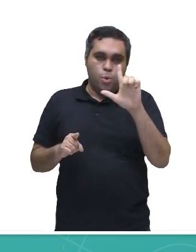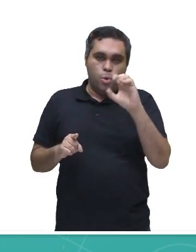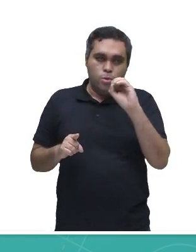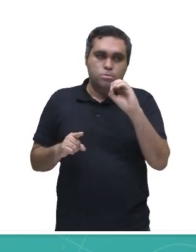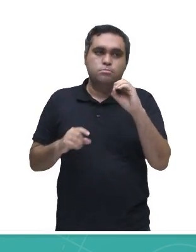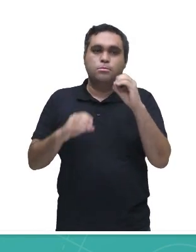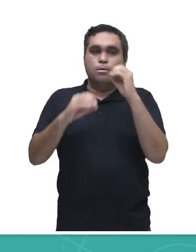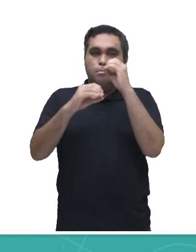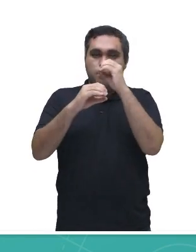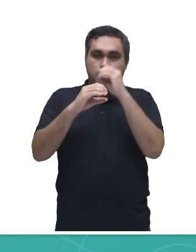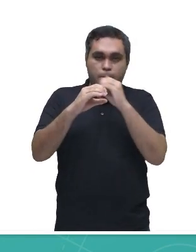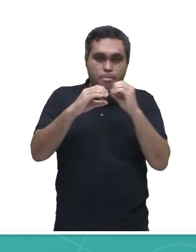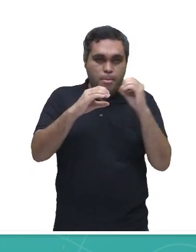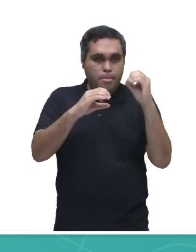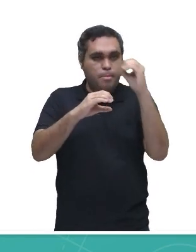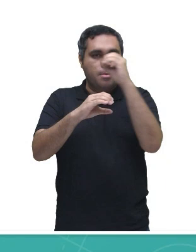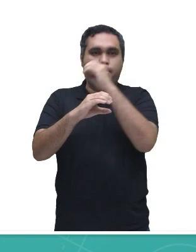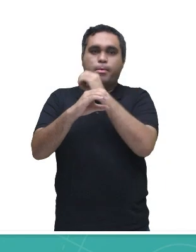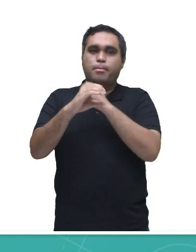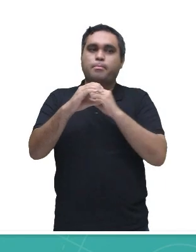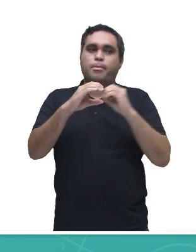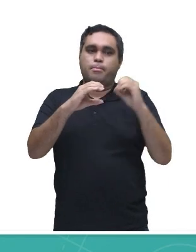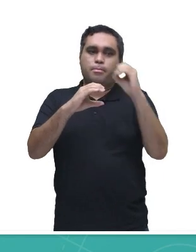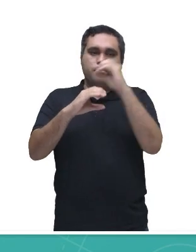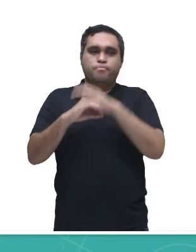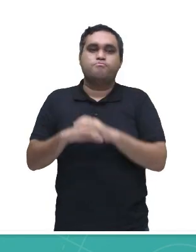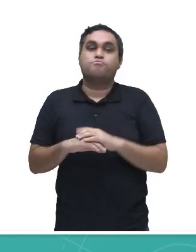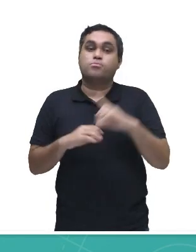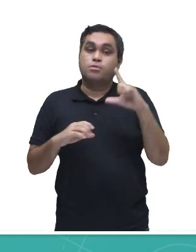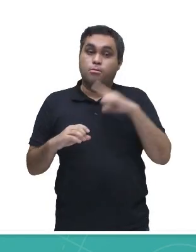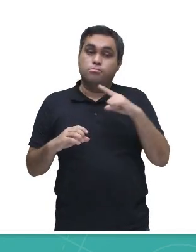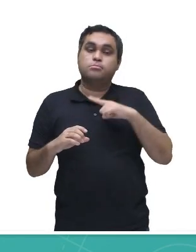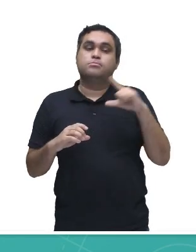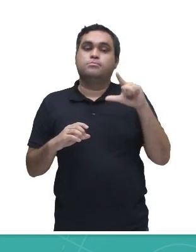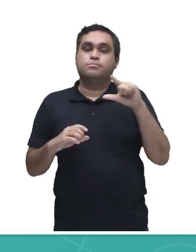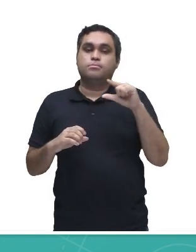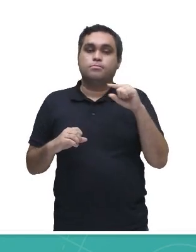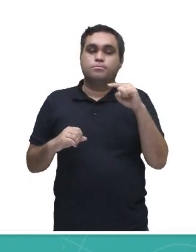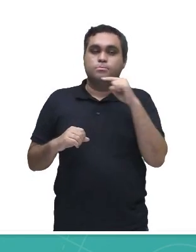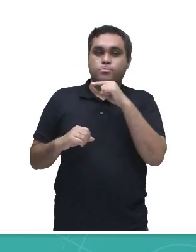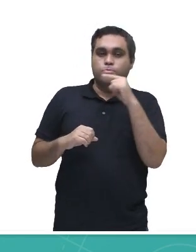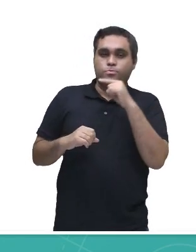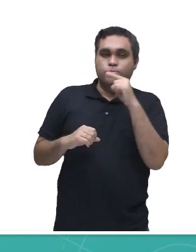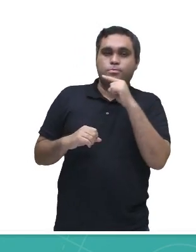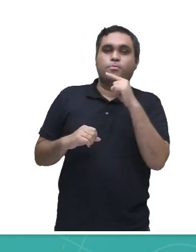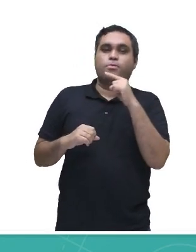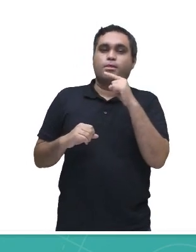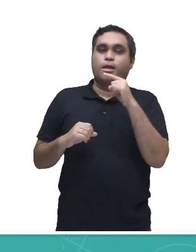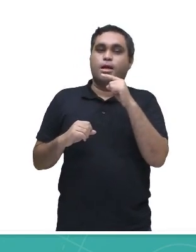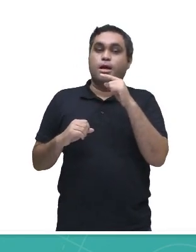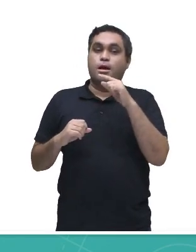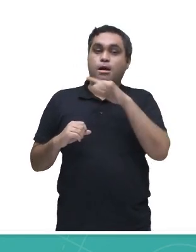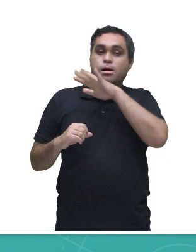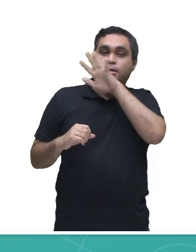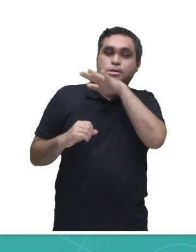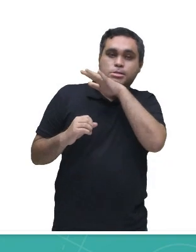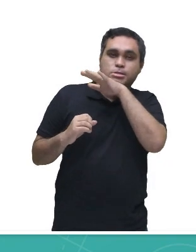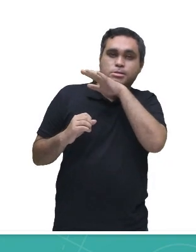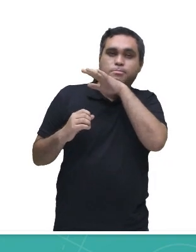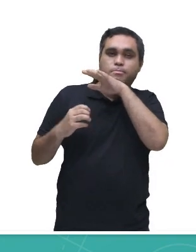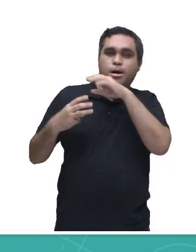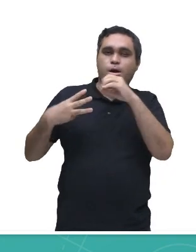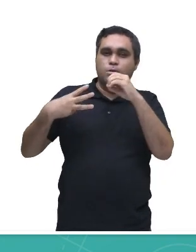comigo. Essa aqui, célula animal, dizemos que essas células possuem